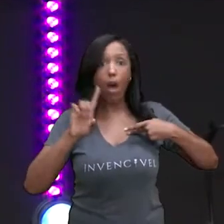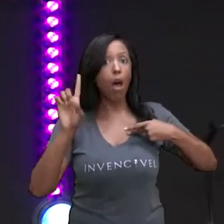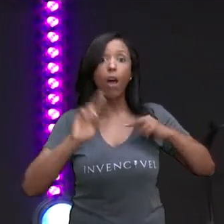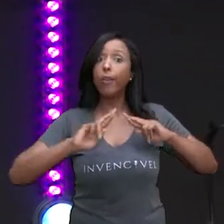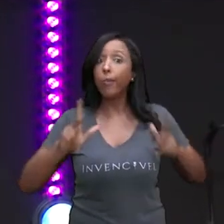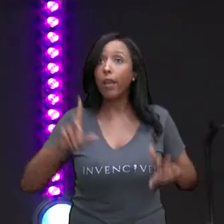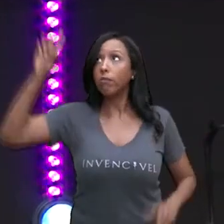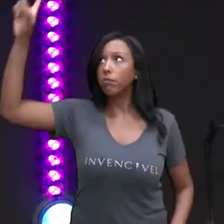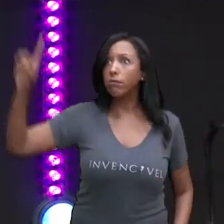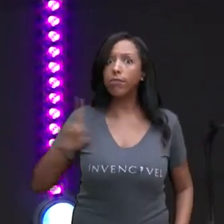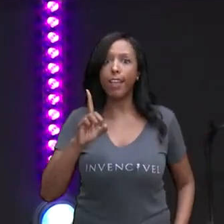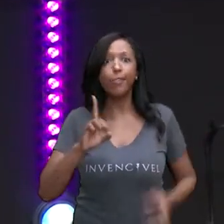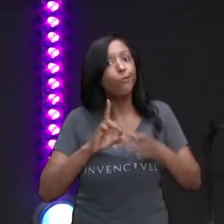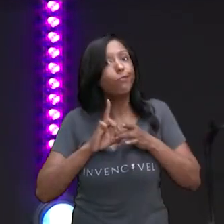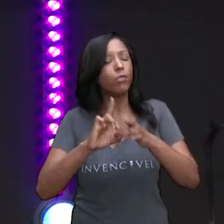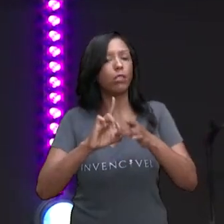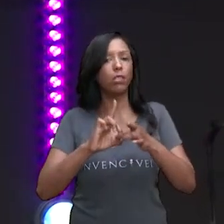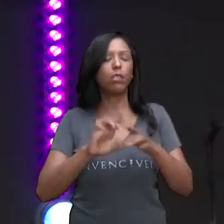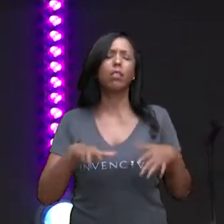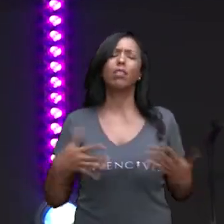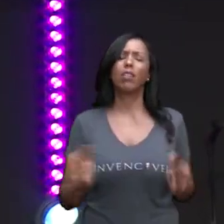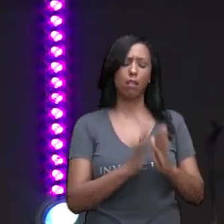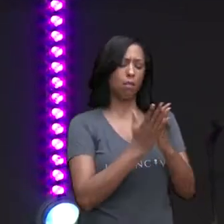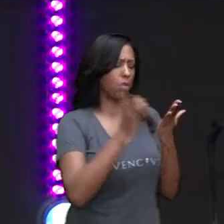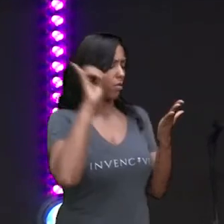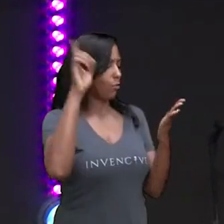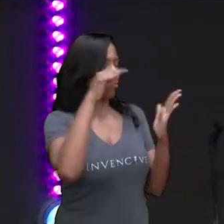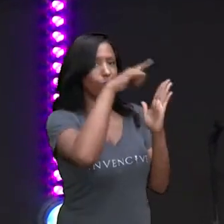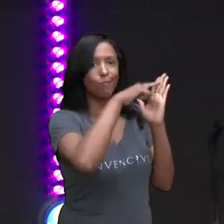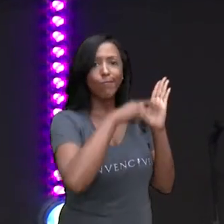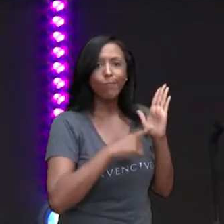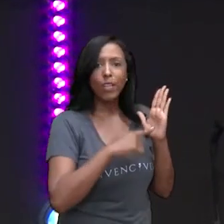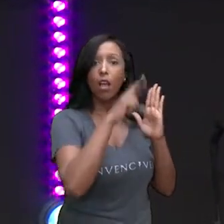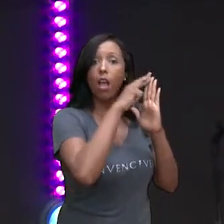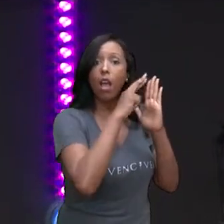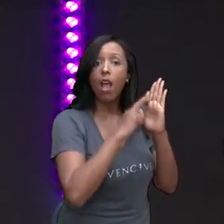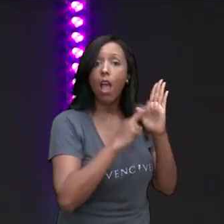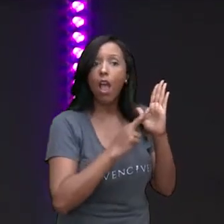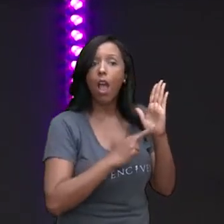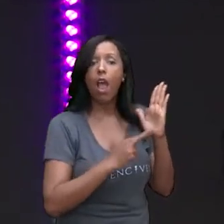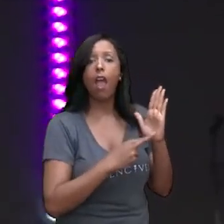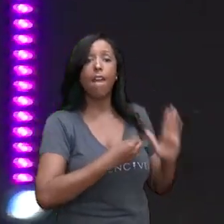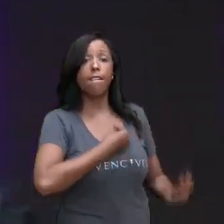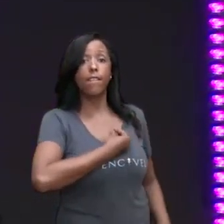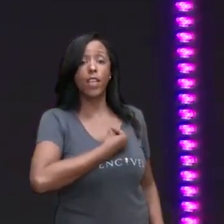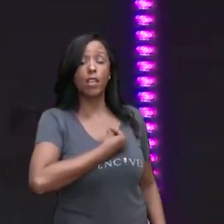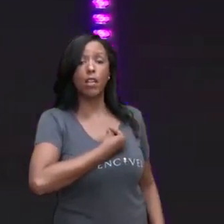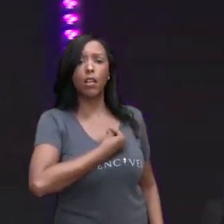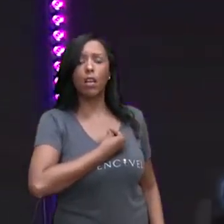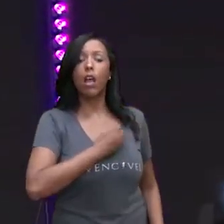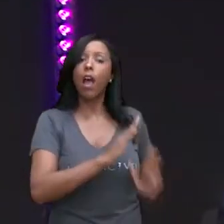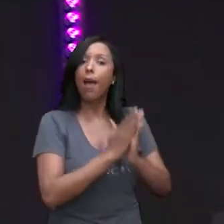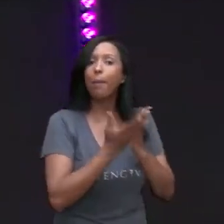Meus queridos, a Bíblia é a regra de vida, fé e prática de todo cristão. A Bíblia é o mapa do tesouro.